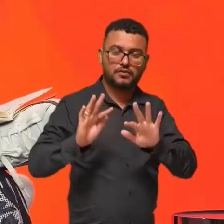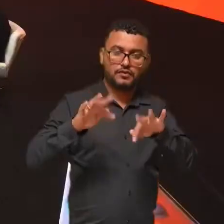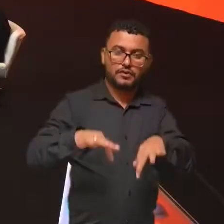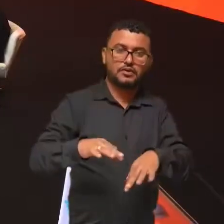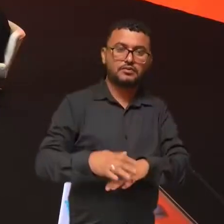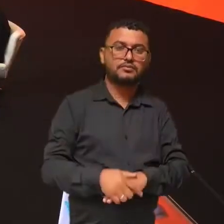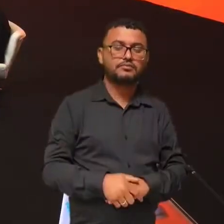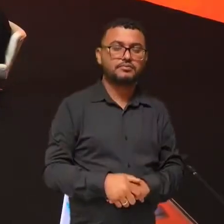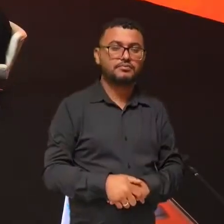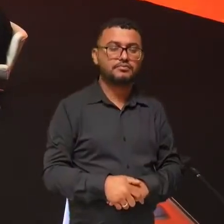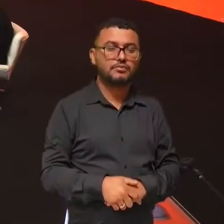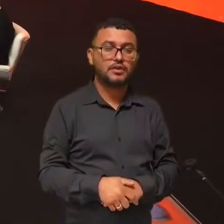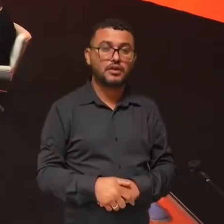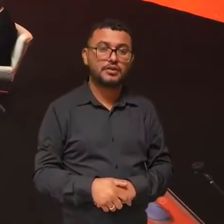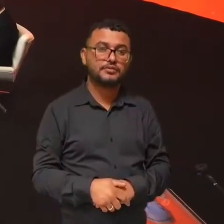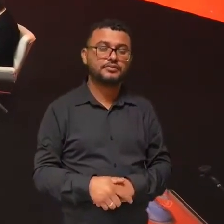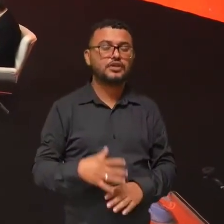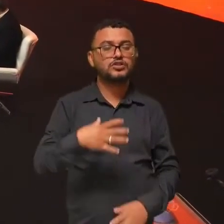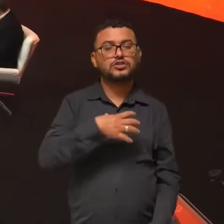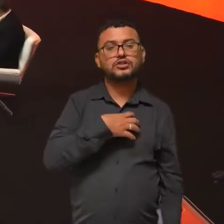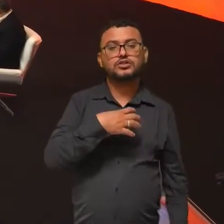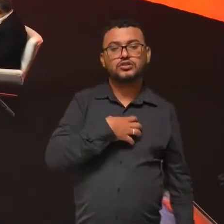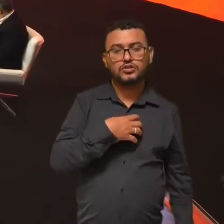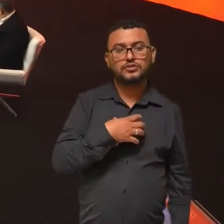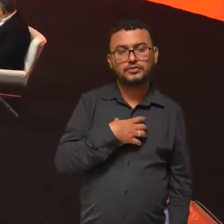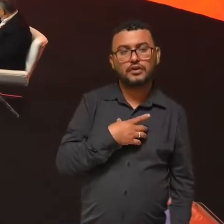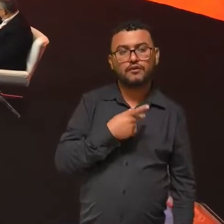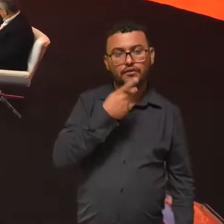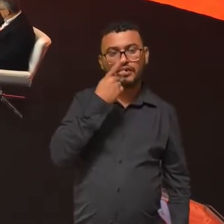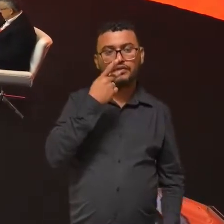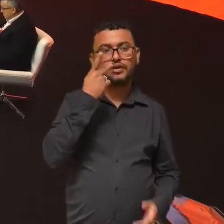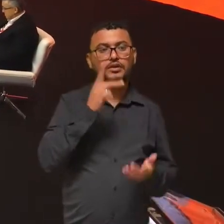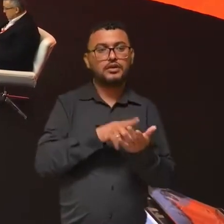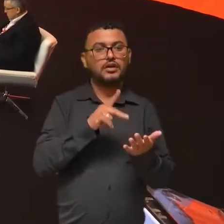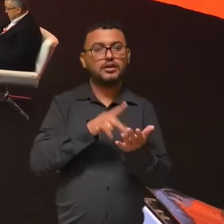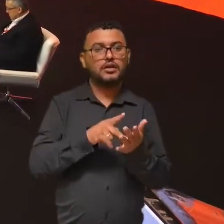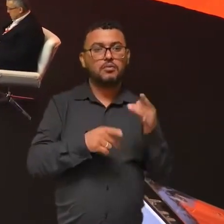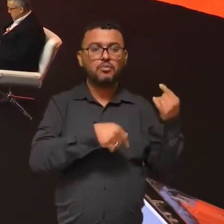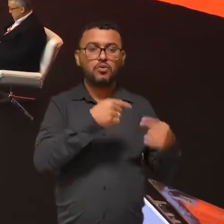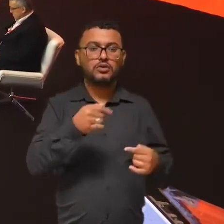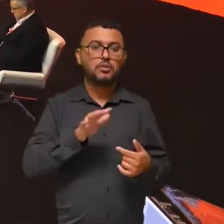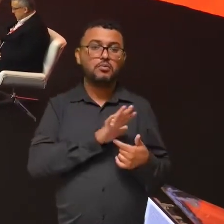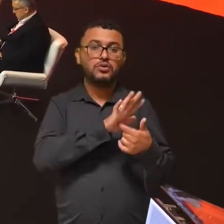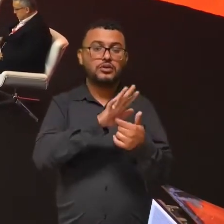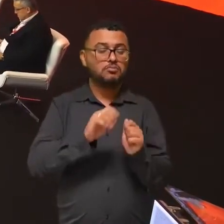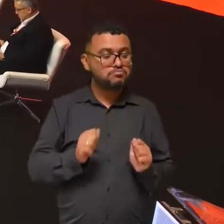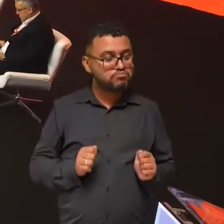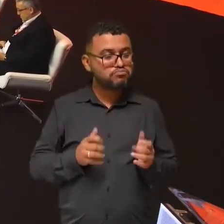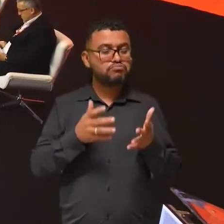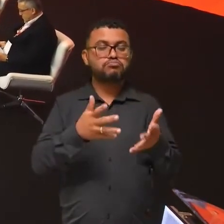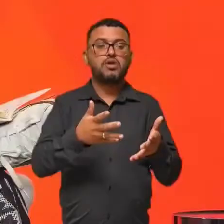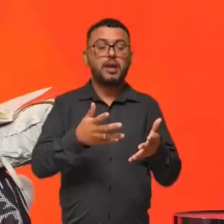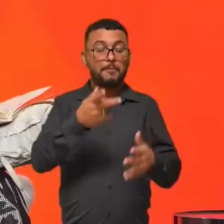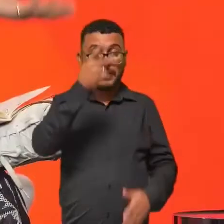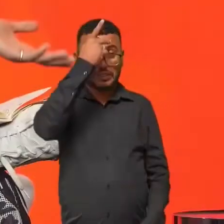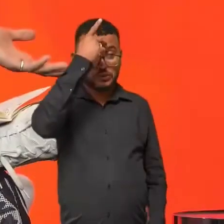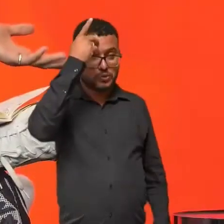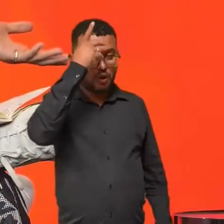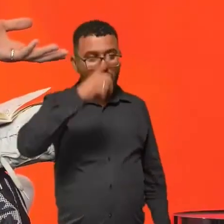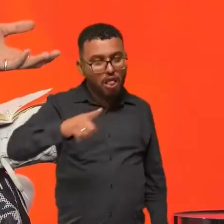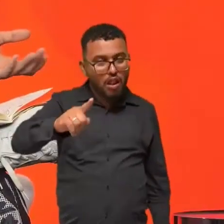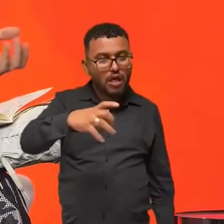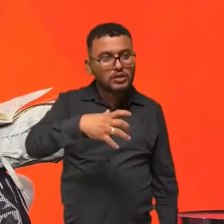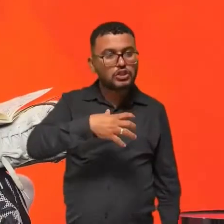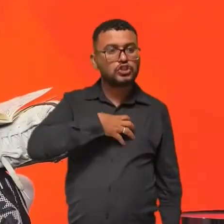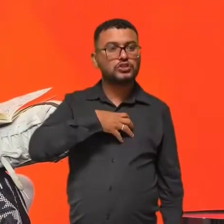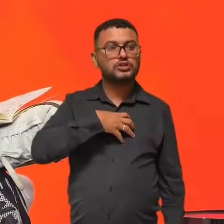sentir, né? Realmente, comunicação política é sobre despertar algo. Se a gente não fizer as pessoas sentirem algo, por que elas vão sair de